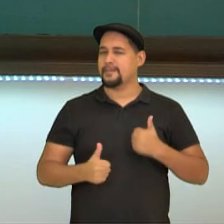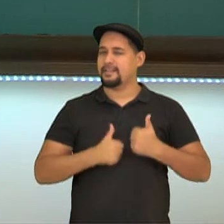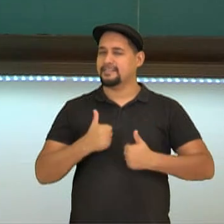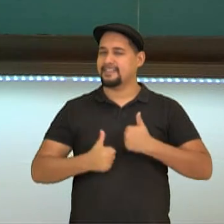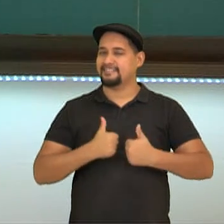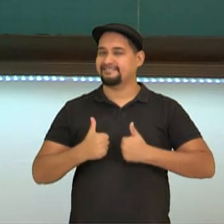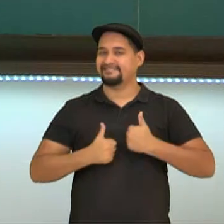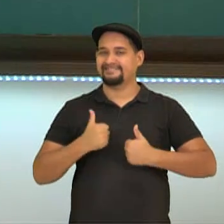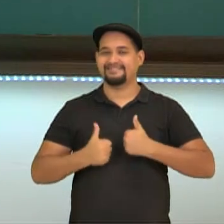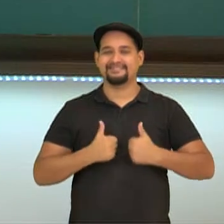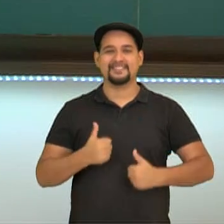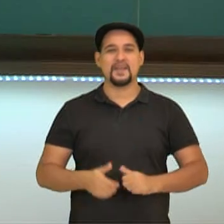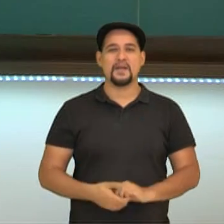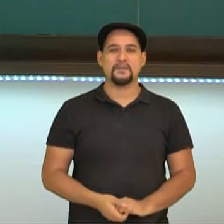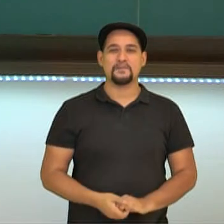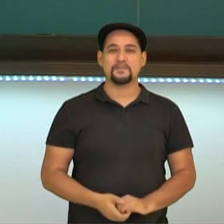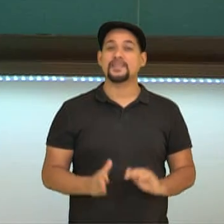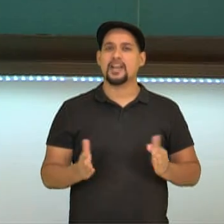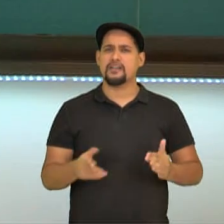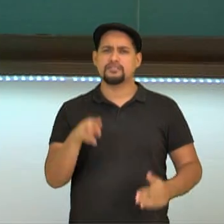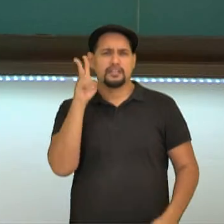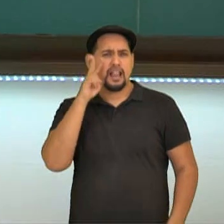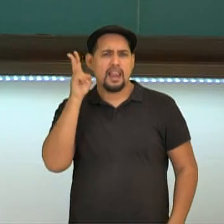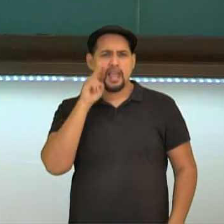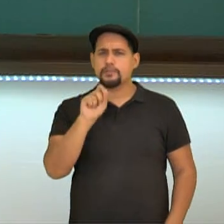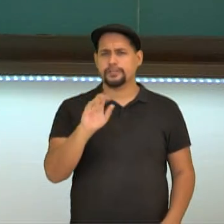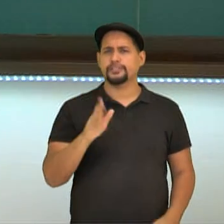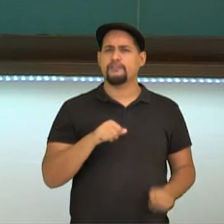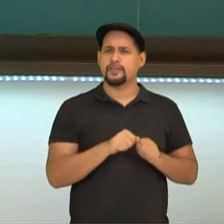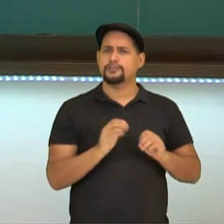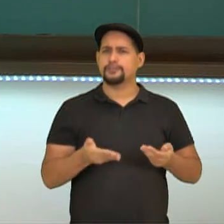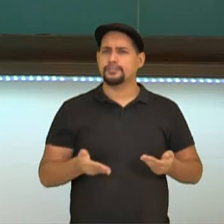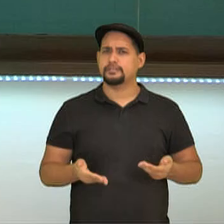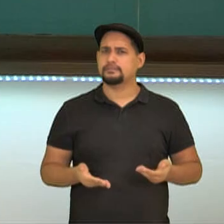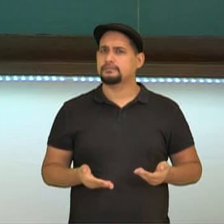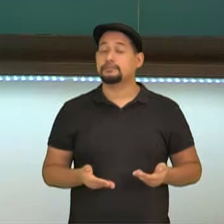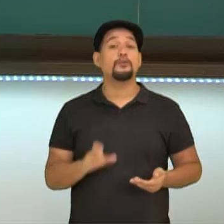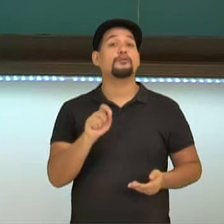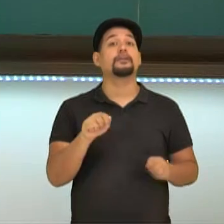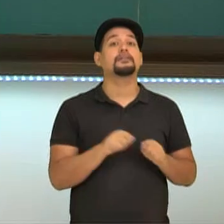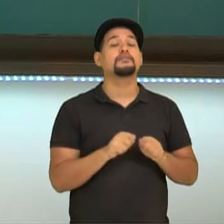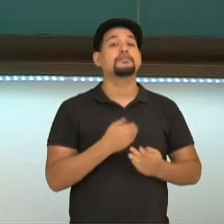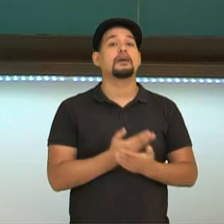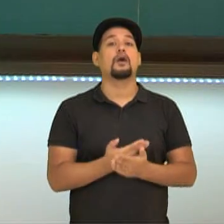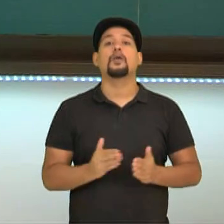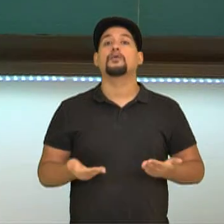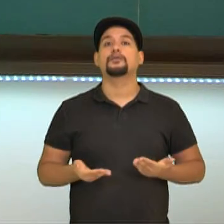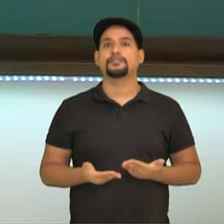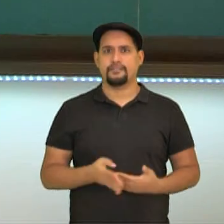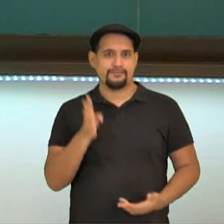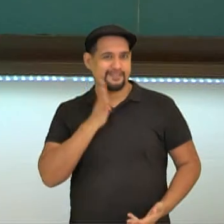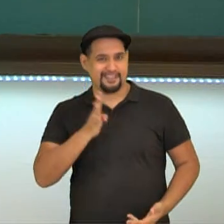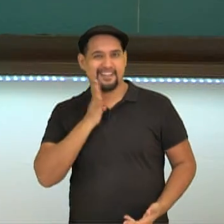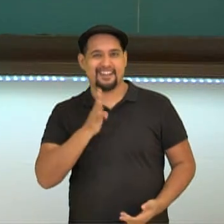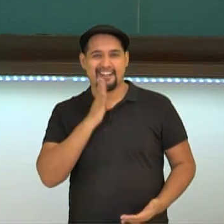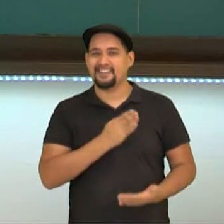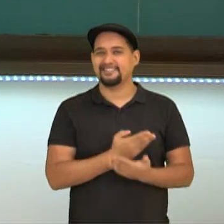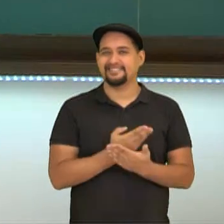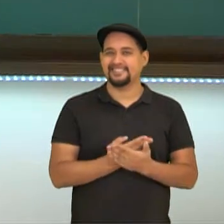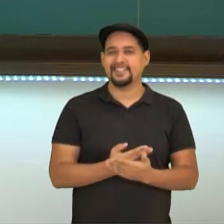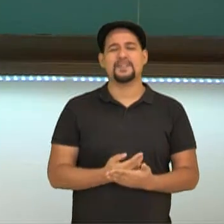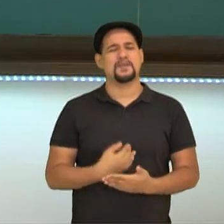Belezinha? E aí, você lembra o que nós fizemos hoje? O que nós tivemos nessa aula? Foi legal essa aula.